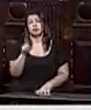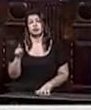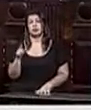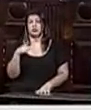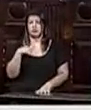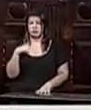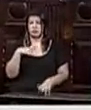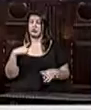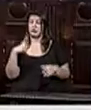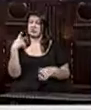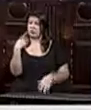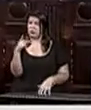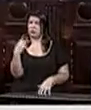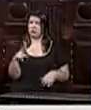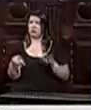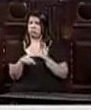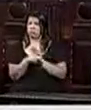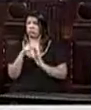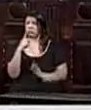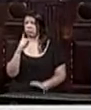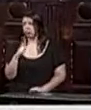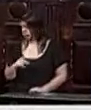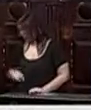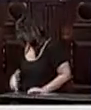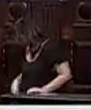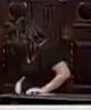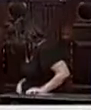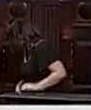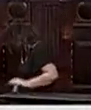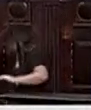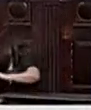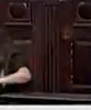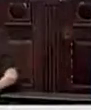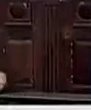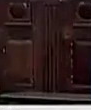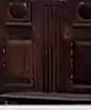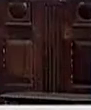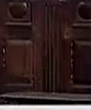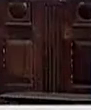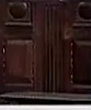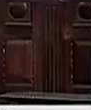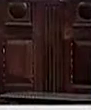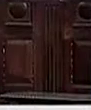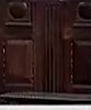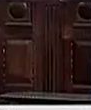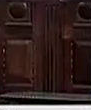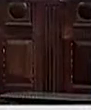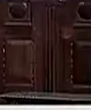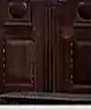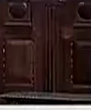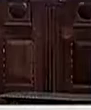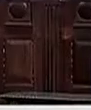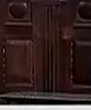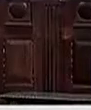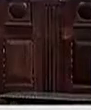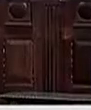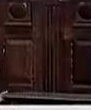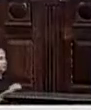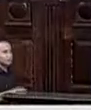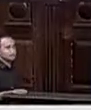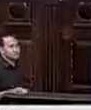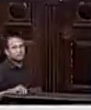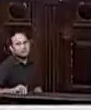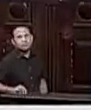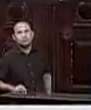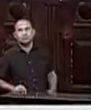que já é de vocês. E vocês assinaram como proprietários. Pontuou o deputado estadual André Correia, que